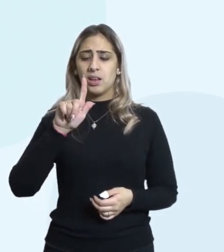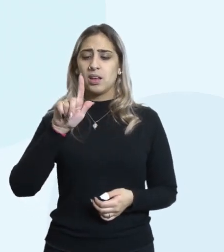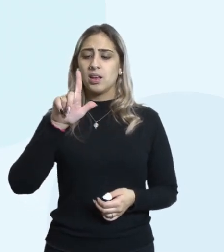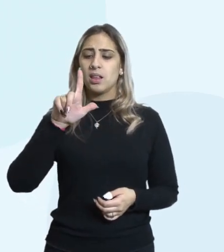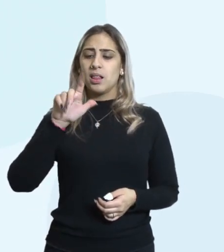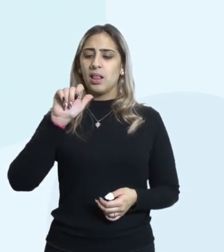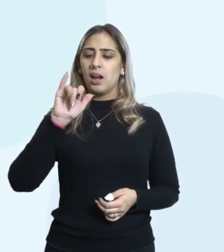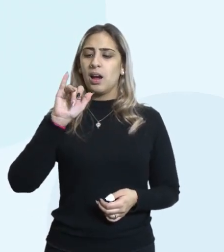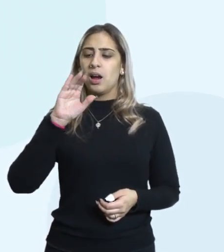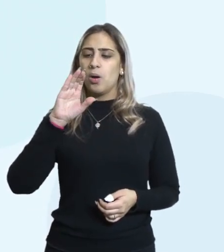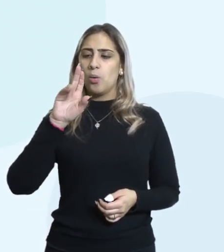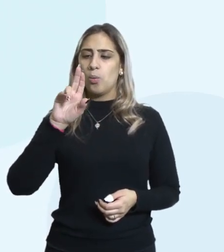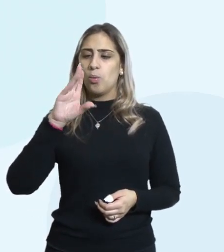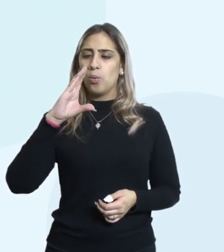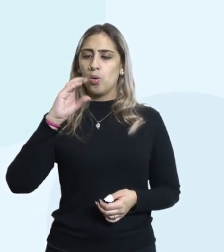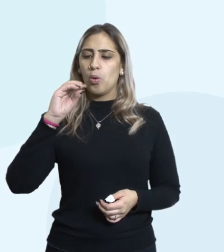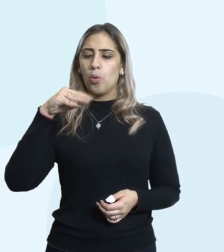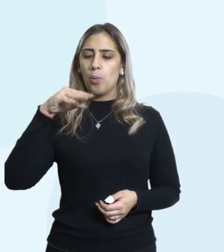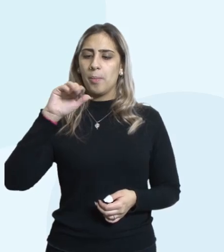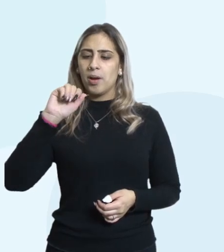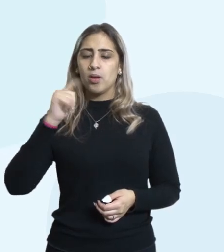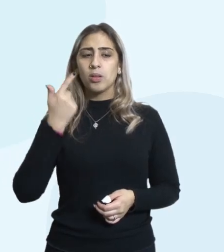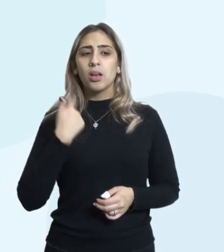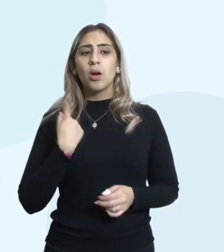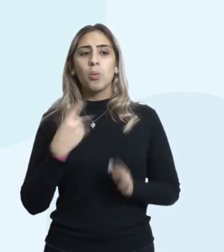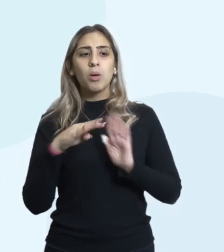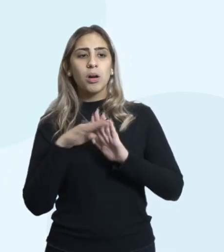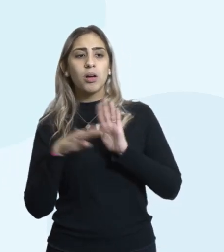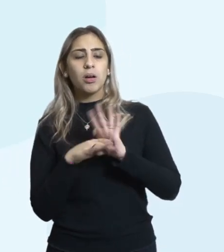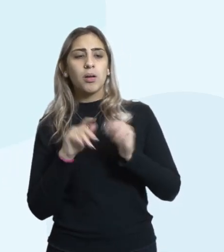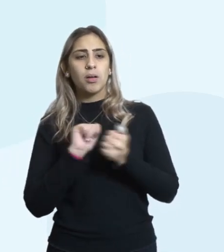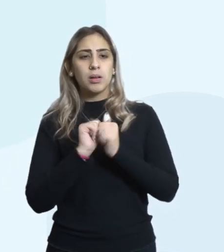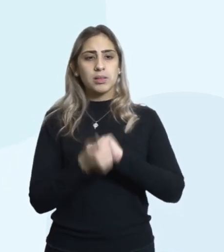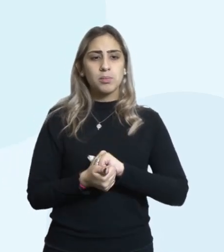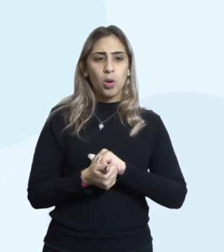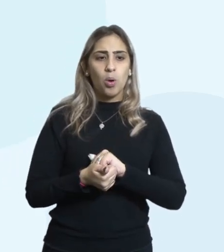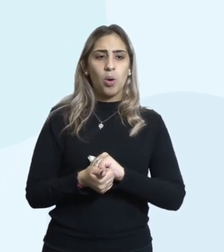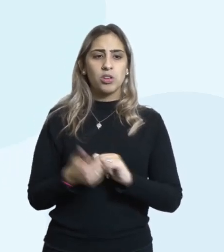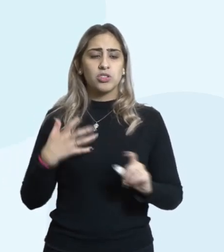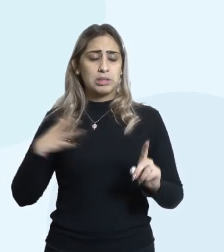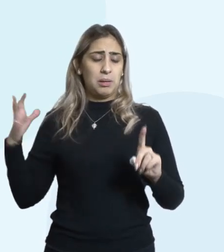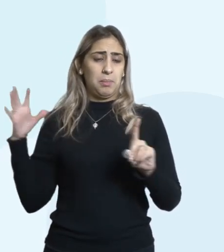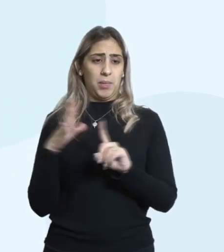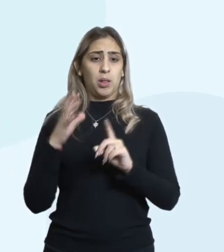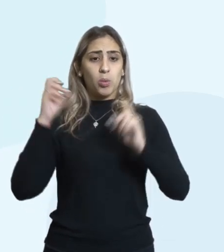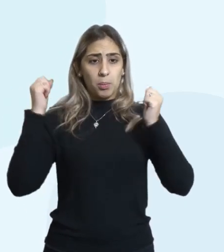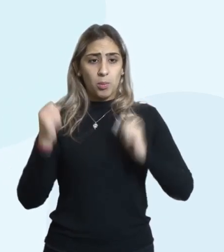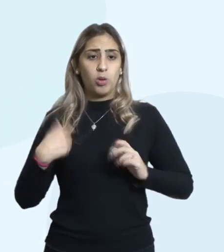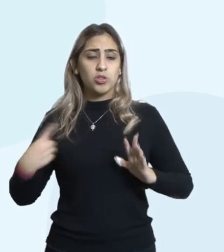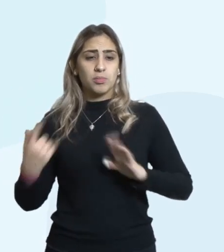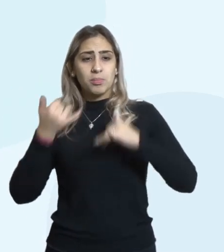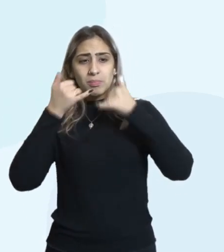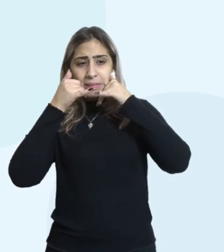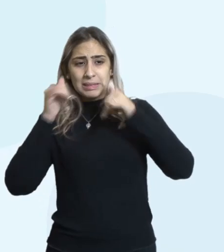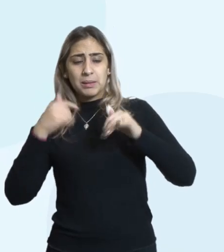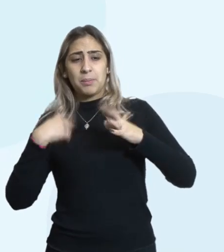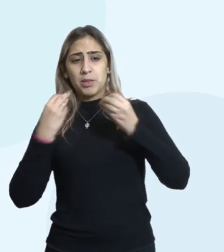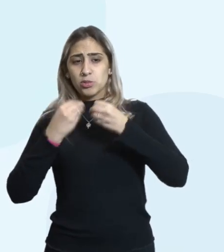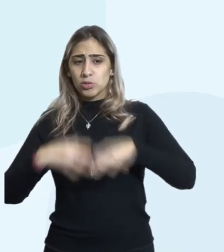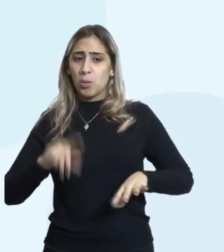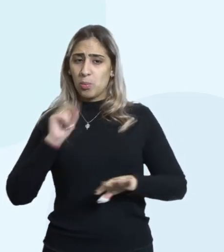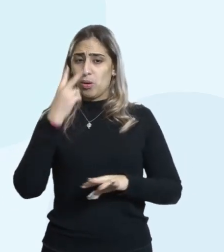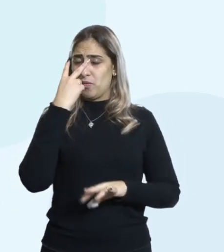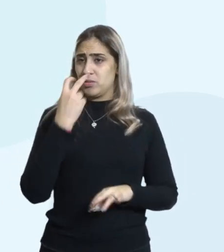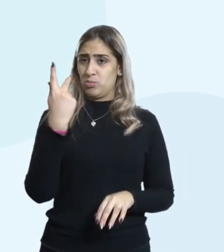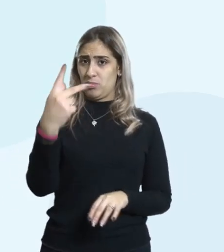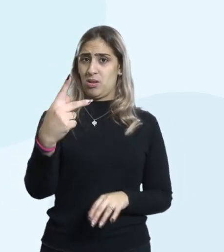não tem nenhuma restrição médica para evitar esportes de impacto que podem prejudicar ainda mais o pouco de visão que